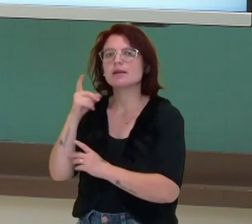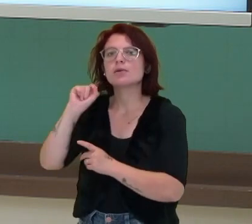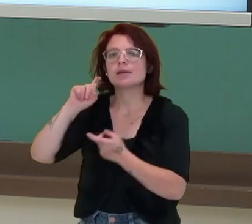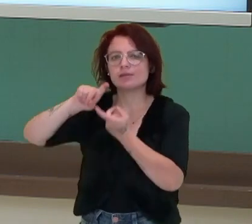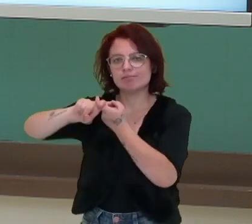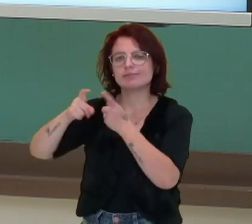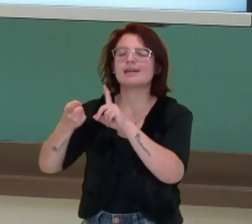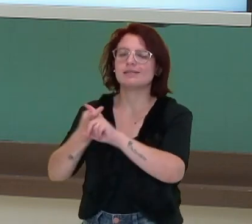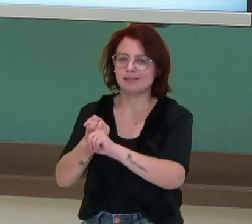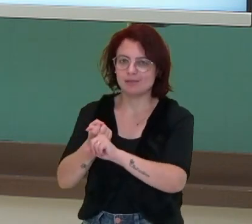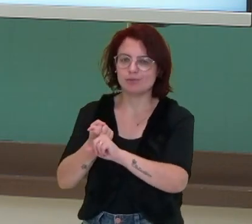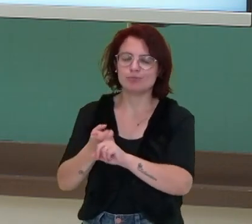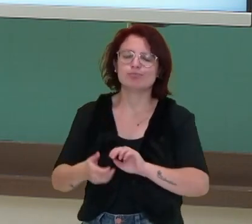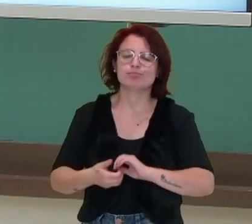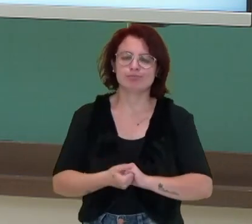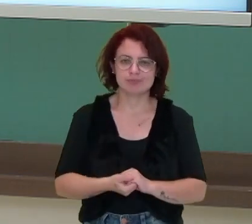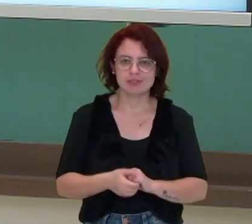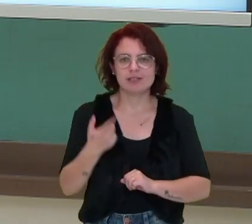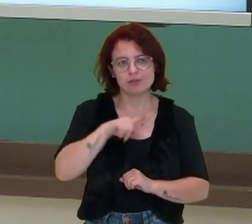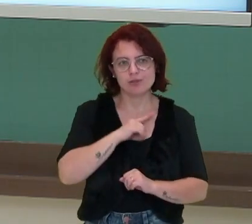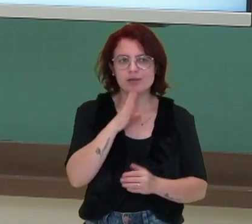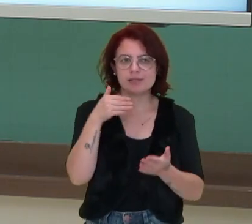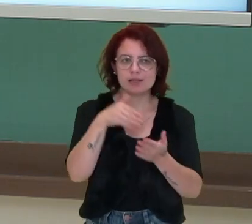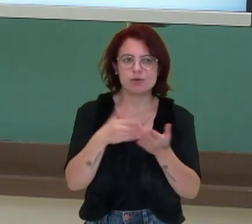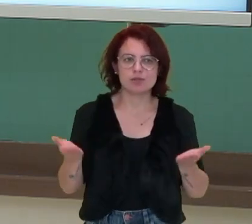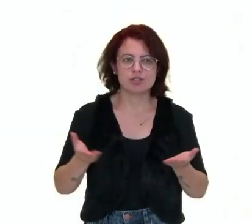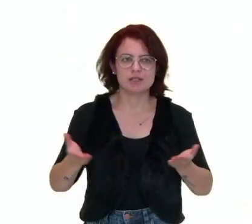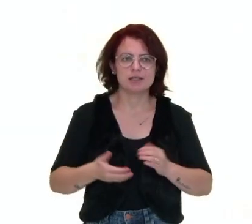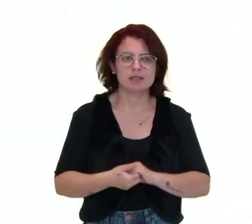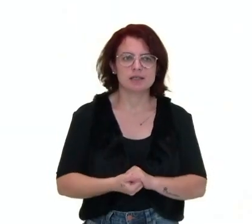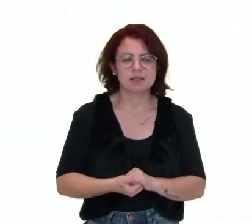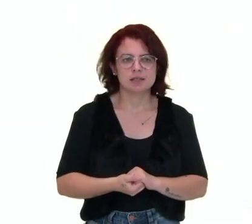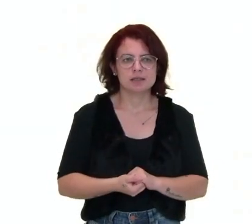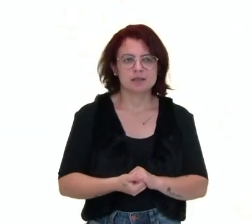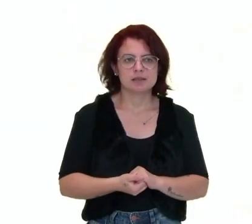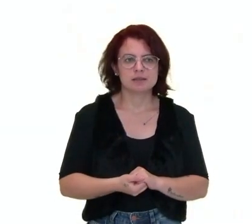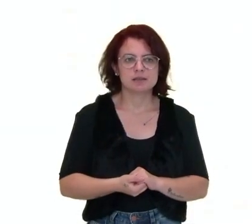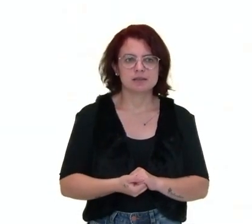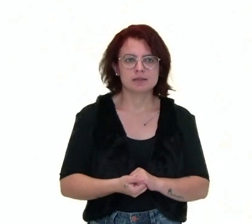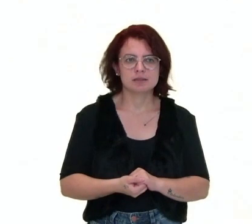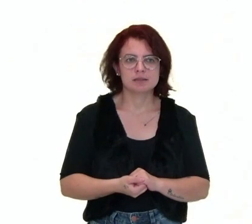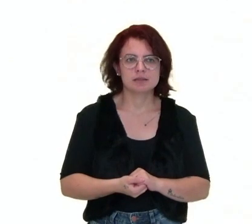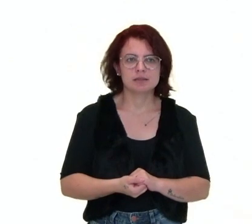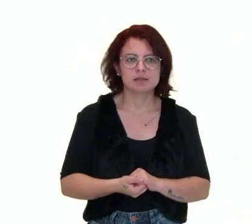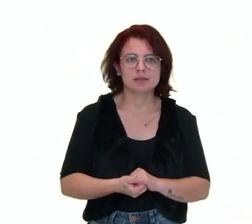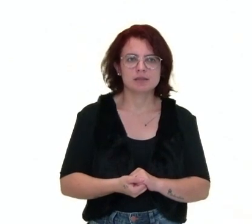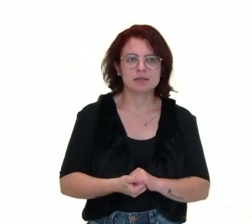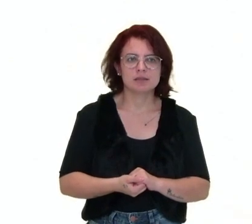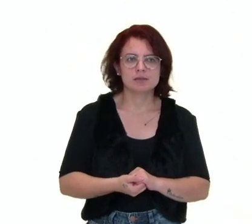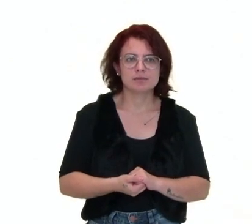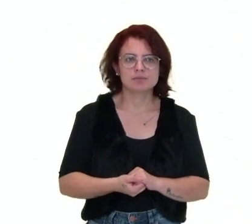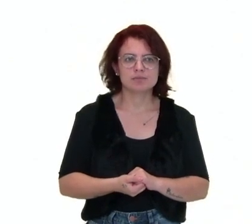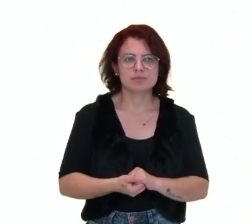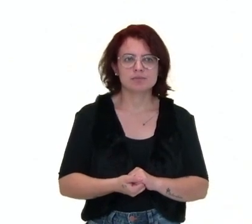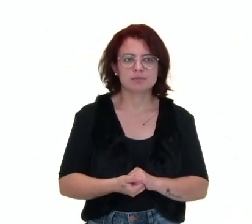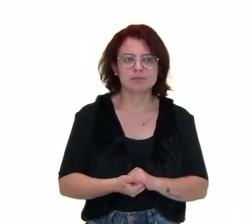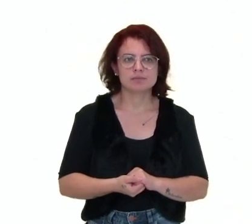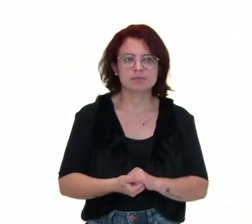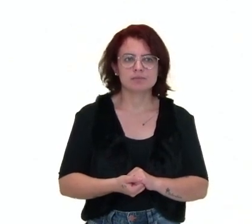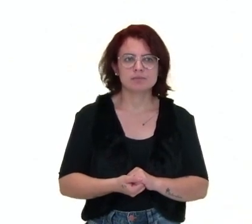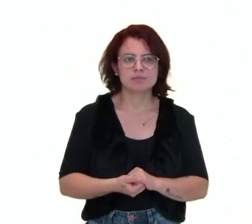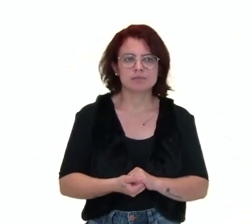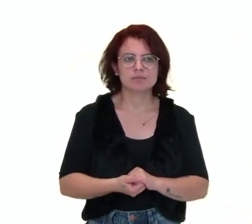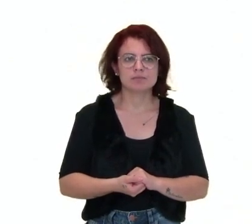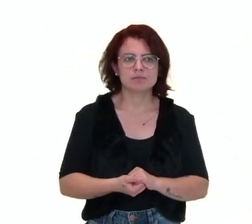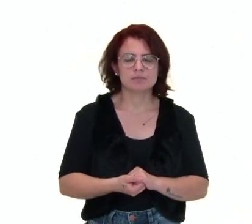contra os judeus, aí se torna o nazismo que a gente conhece até hoje. Então o Manifesto Futurista destruiu os museus, bibliotecas e combater o moralismo social. Em 1911 fizeram